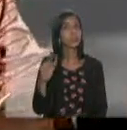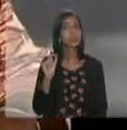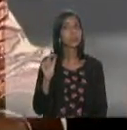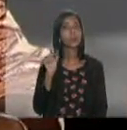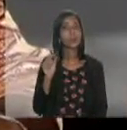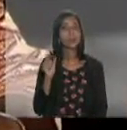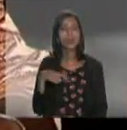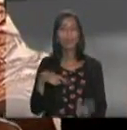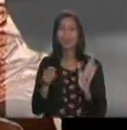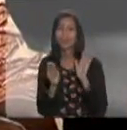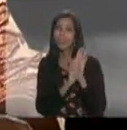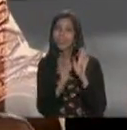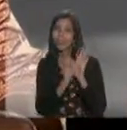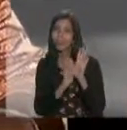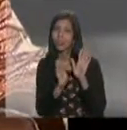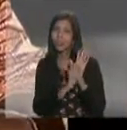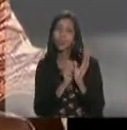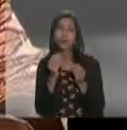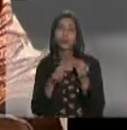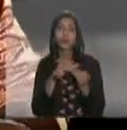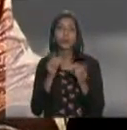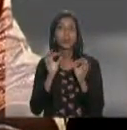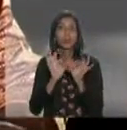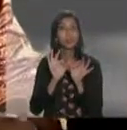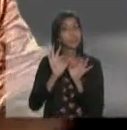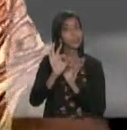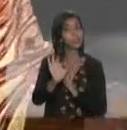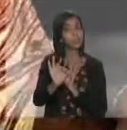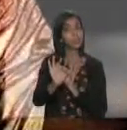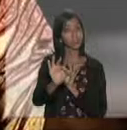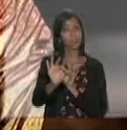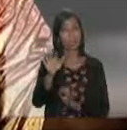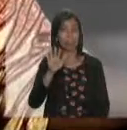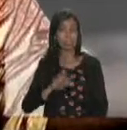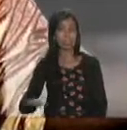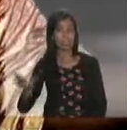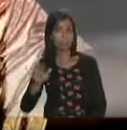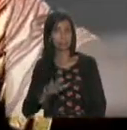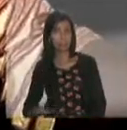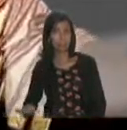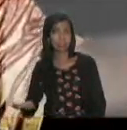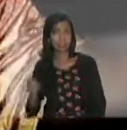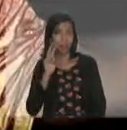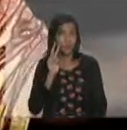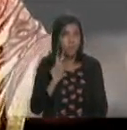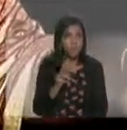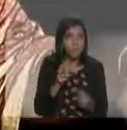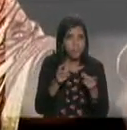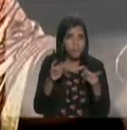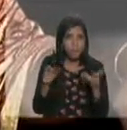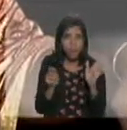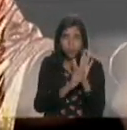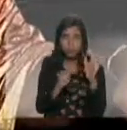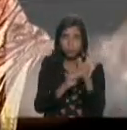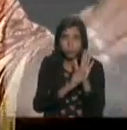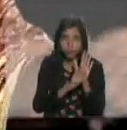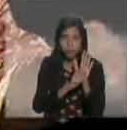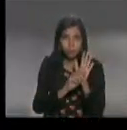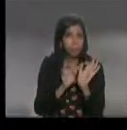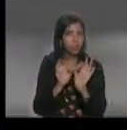na questão do tráfico de drogas, a distância que uma criança tinha que ficar do pão de drogas, sabe? Era